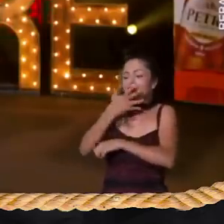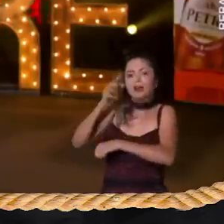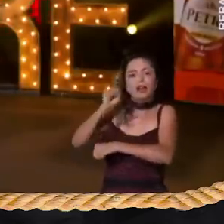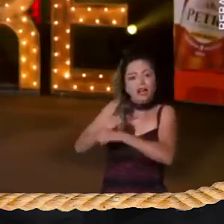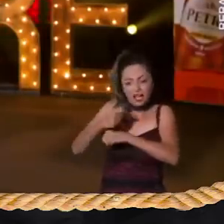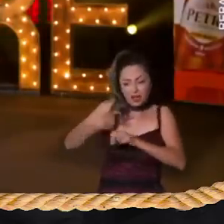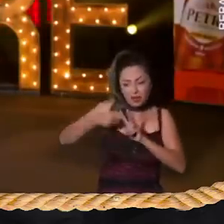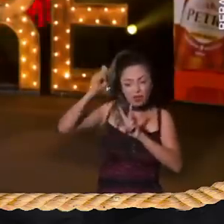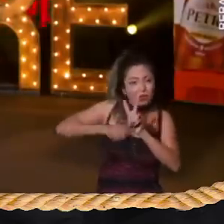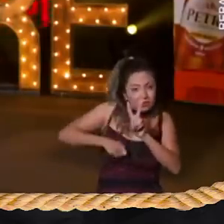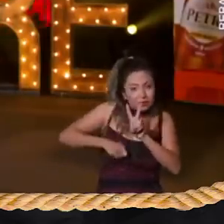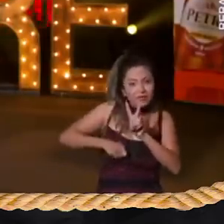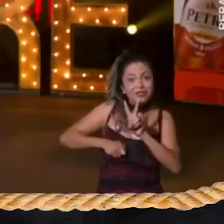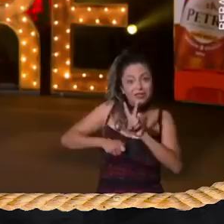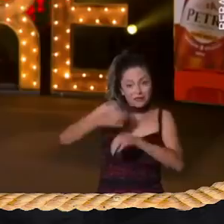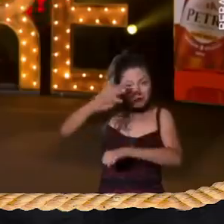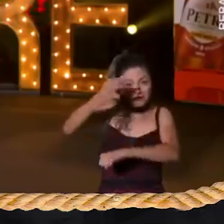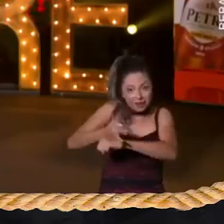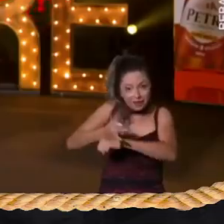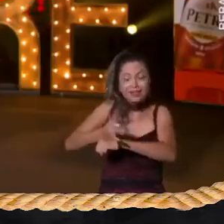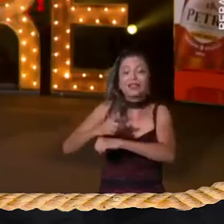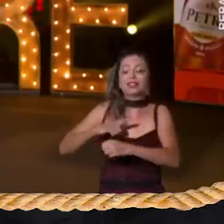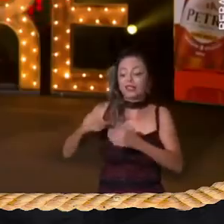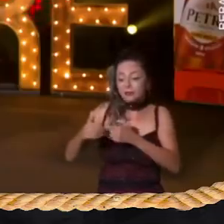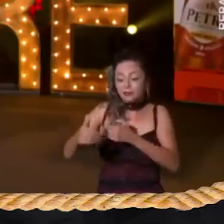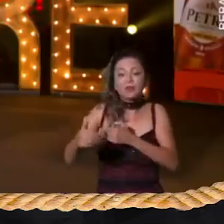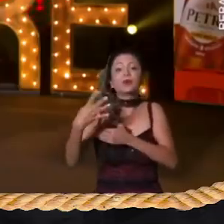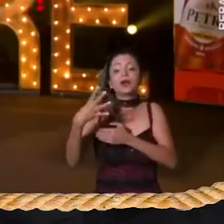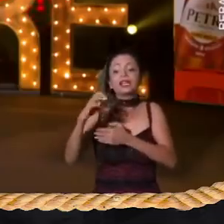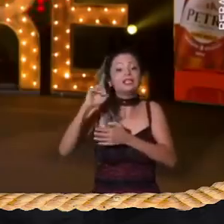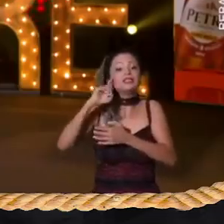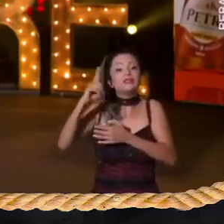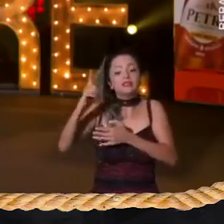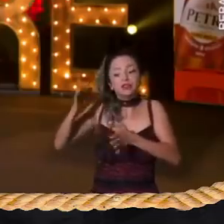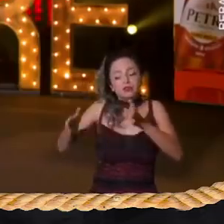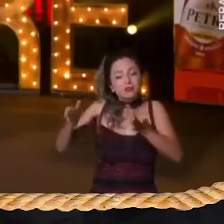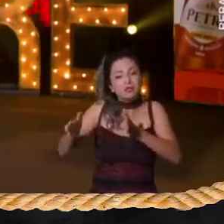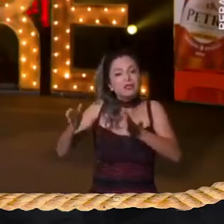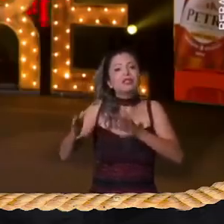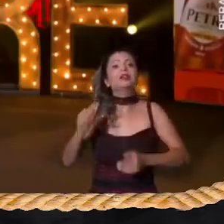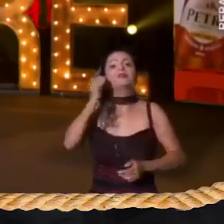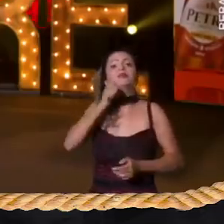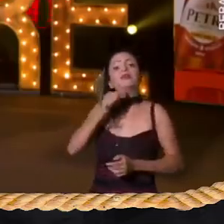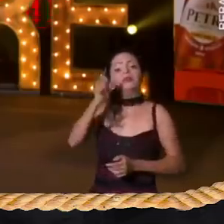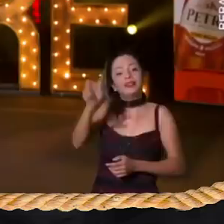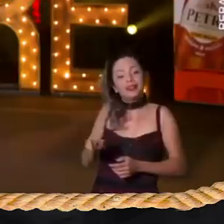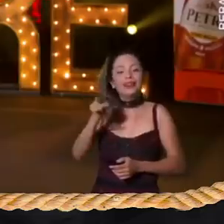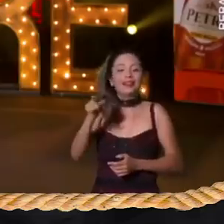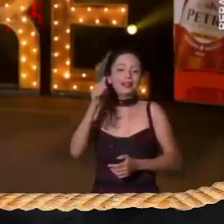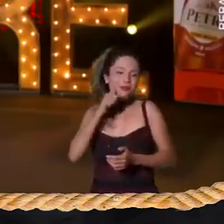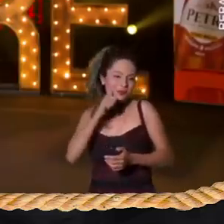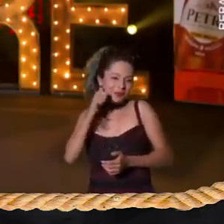férias, e agora tem mais 40 dias da pandemia. E eu conheci a minha mulher, a Poliana. Poliana, um beijo pra você, você é